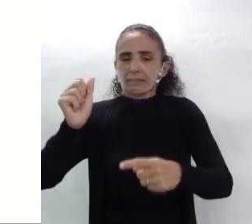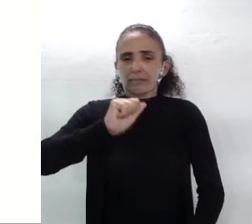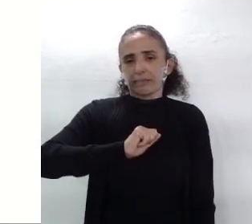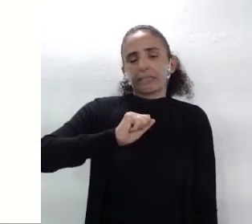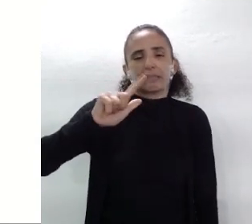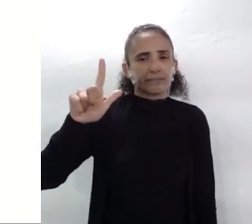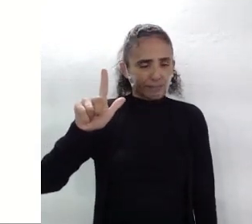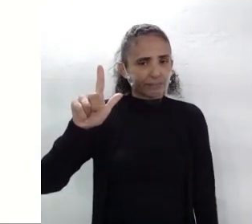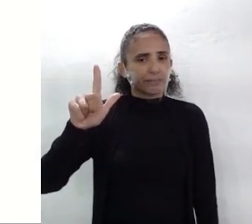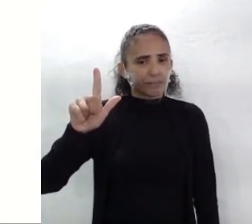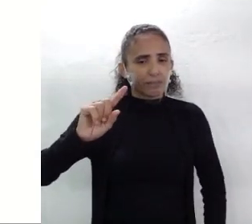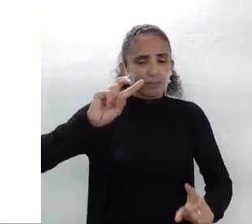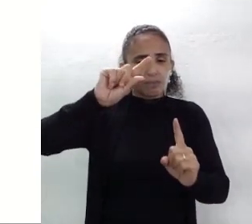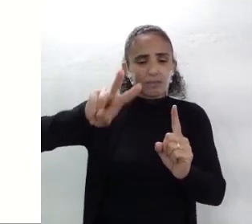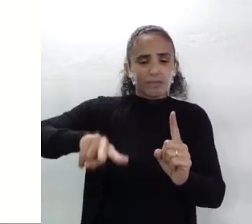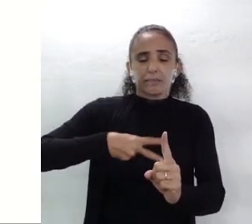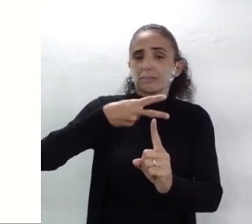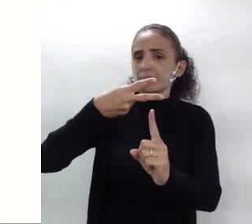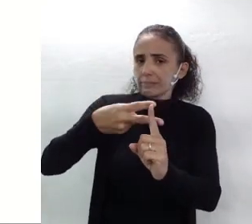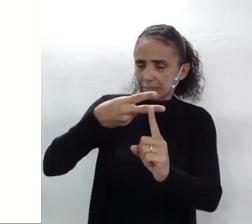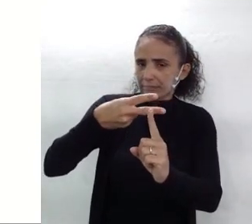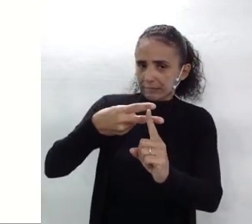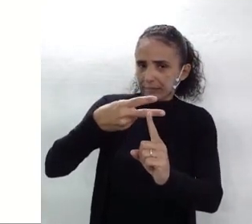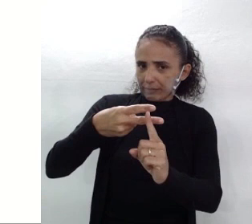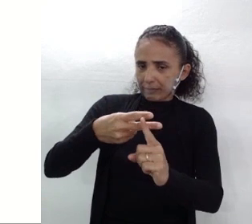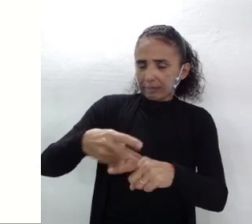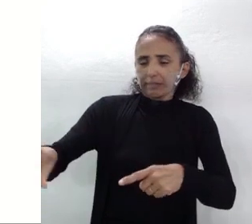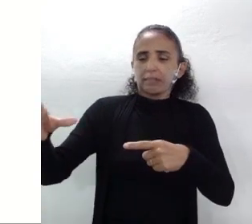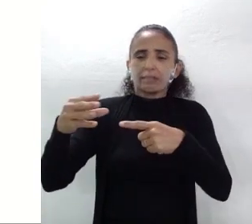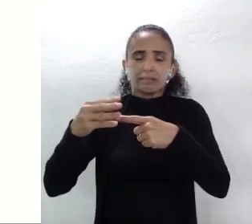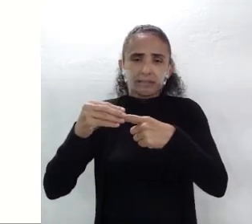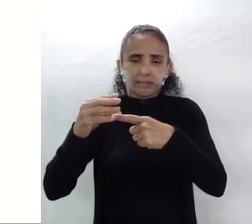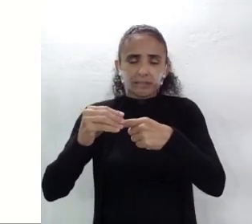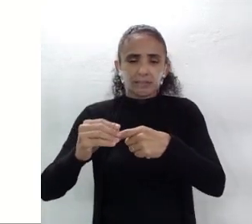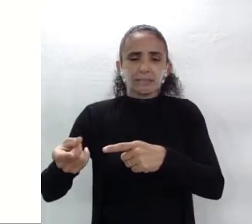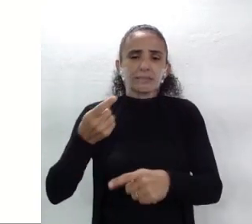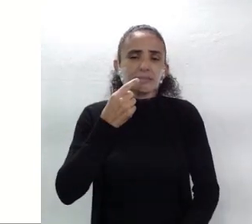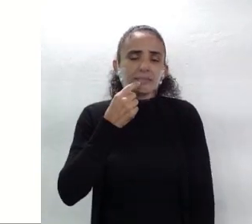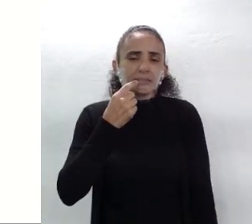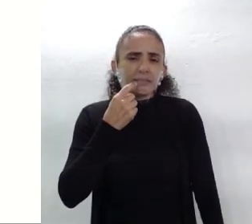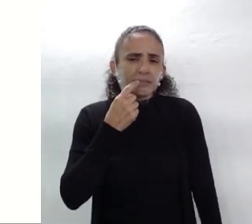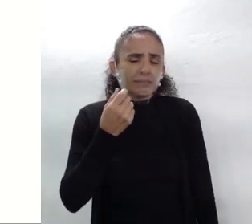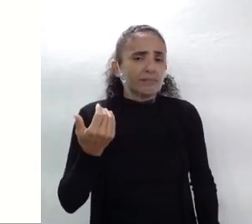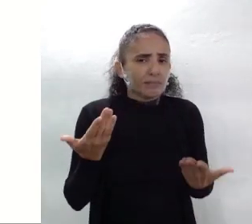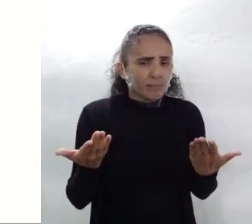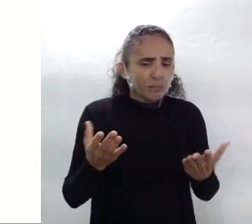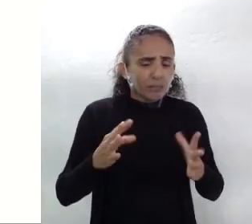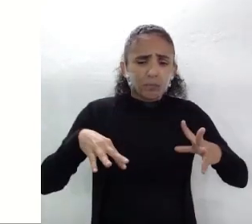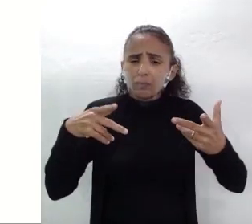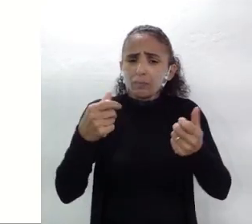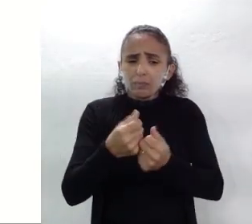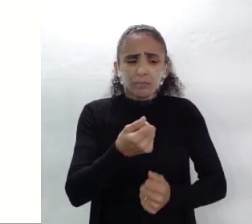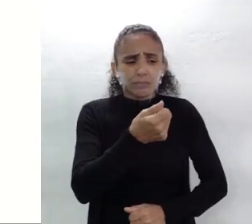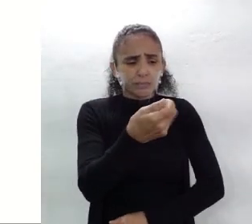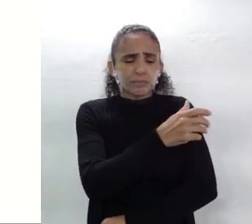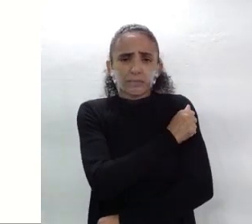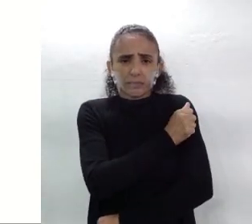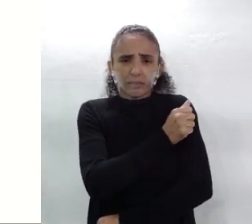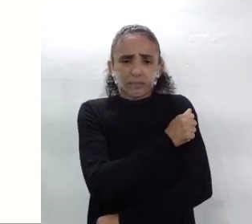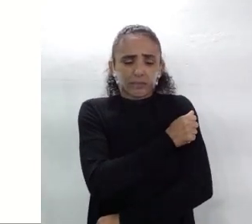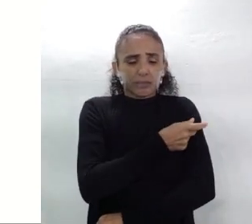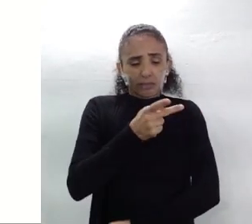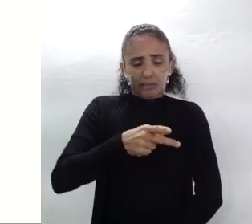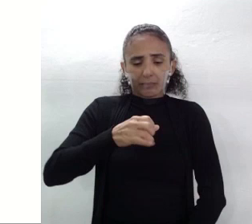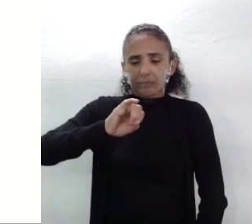azul, é o dobro da quantidade de item de caneta de tinta vermelha. Depois de receber todos os materiais, a professora Joana